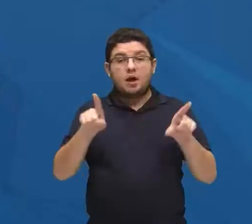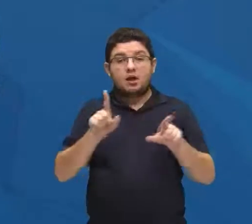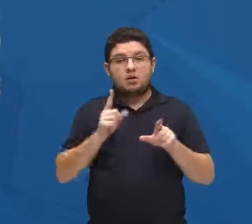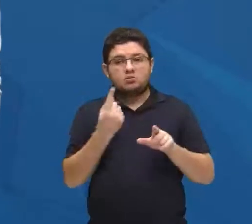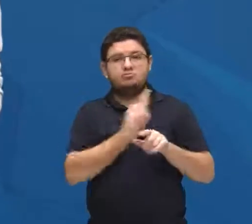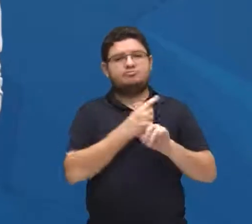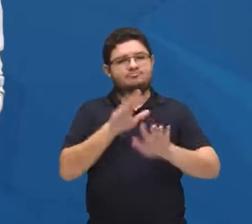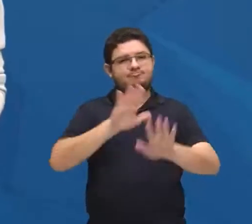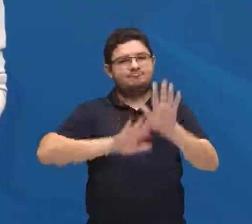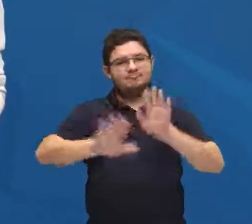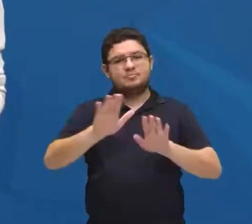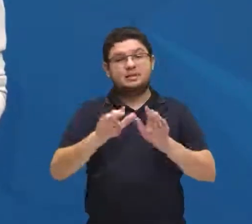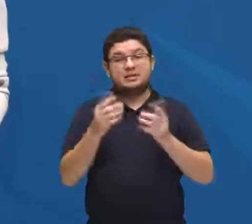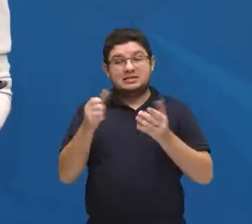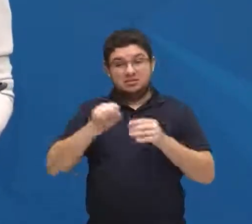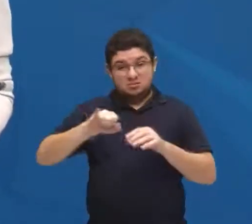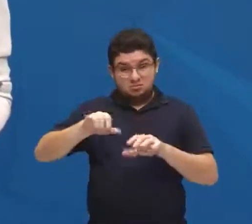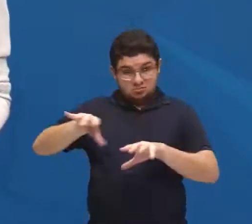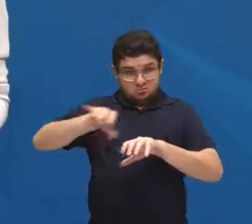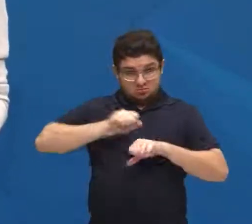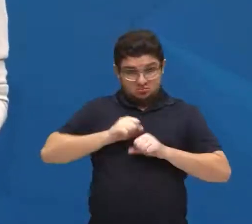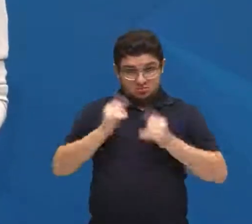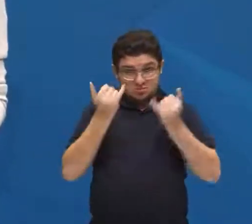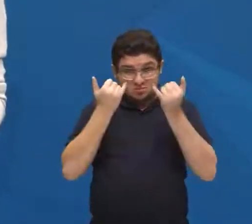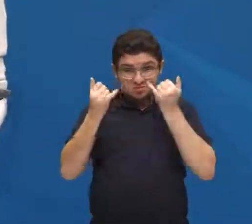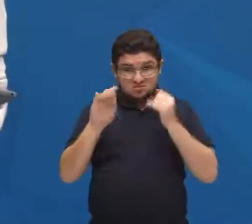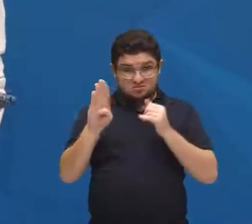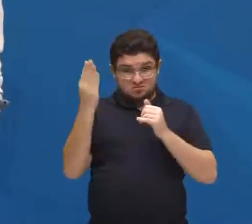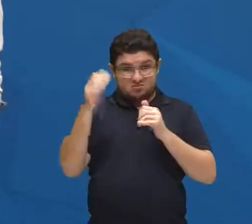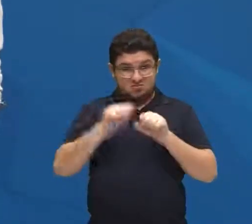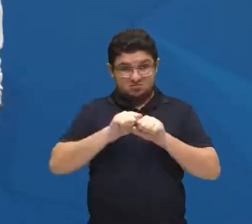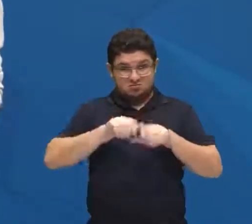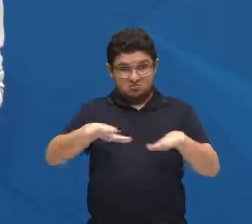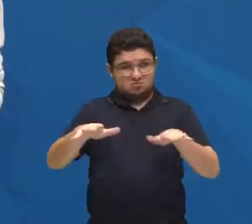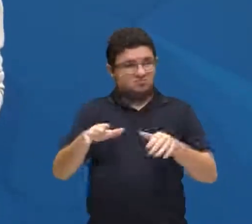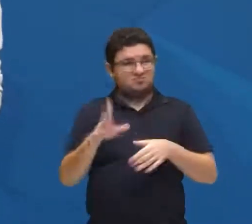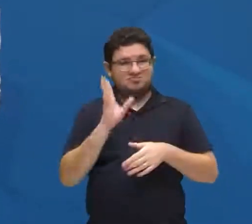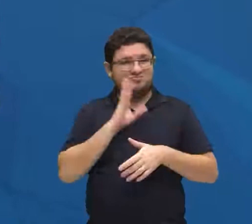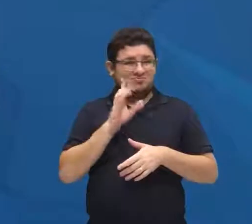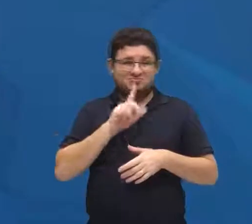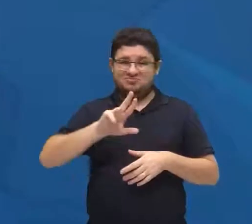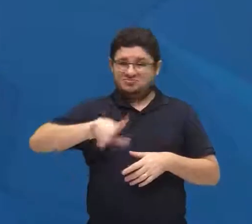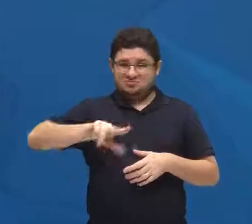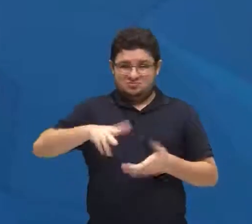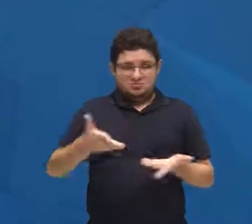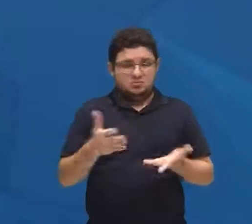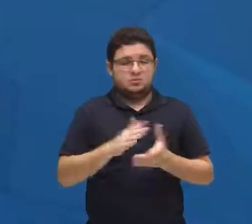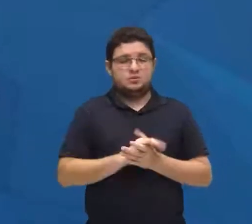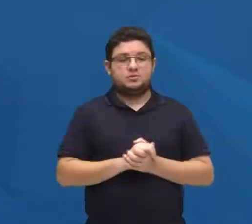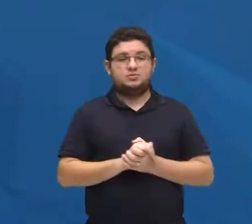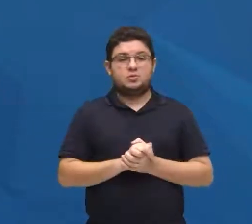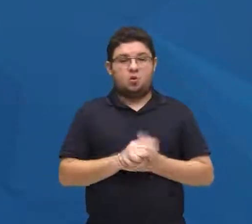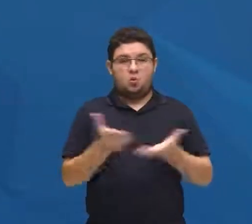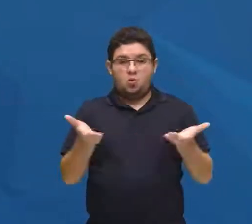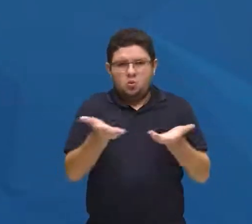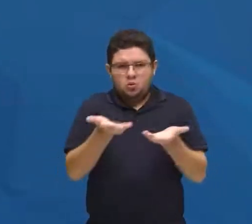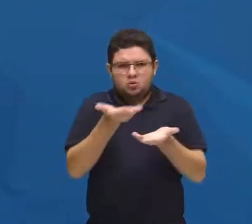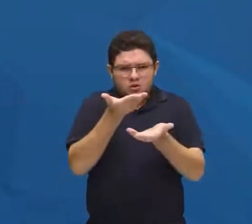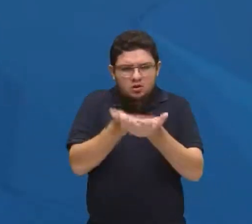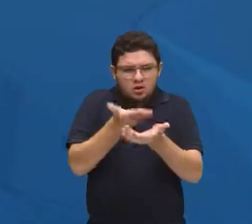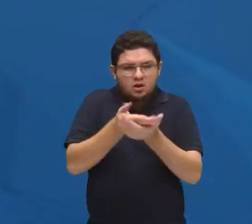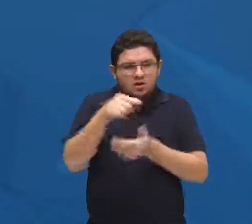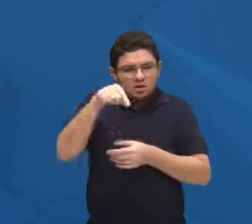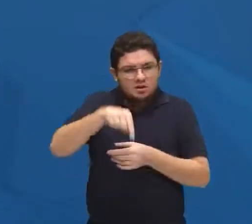é legal, tá bom? E olha só, além da nossa transmissão de hoje, da nossa aula, a gente tem também no